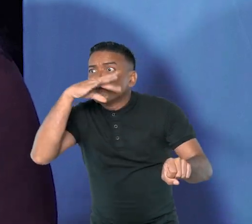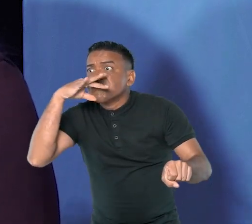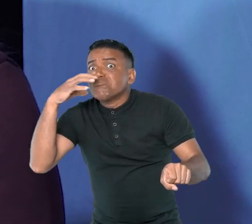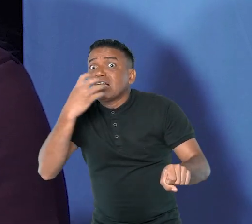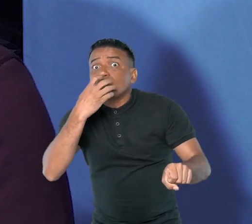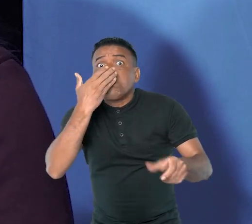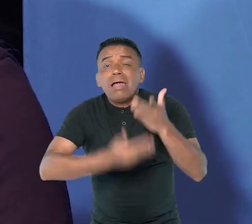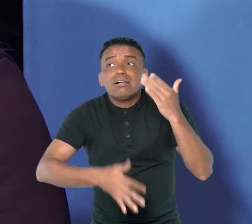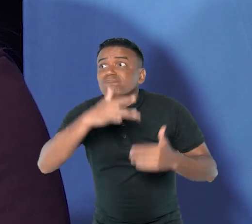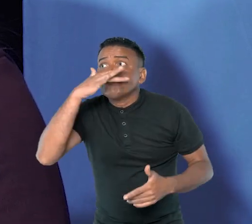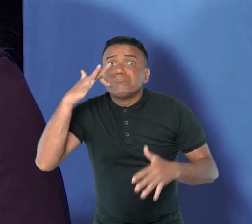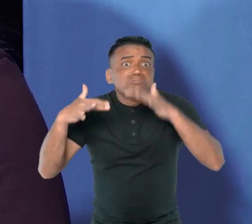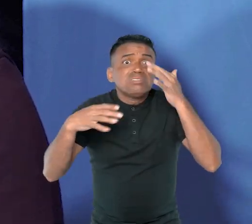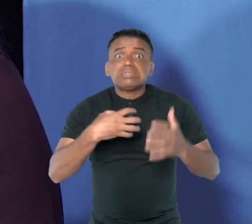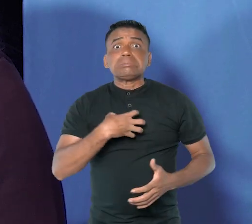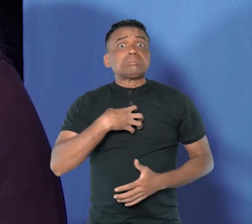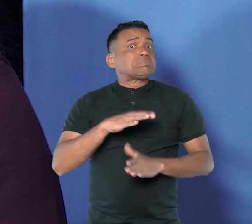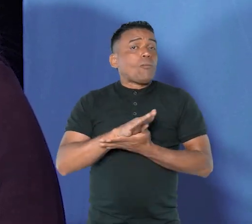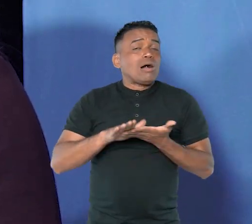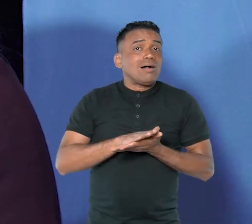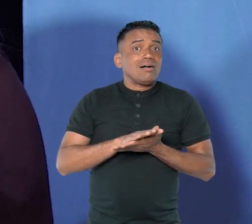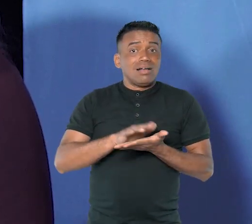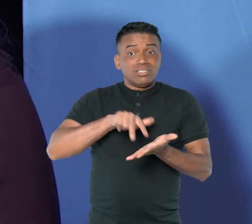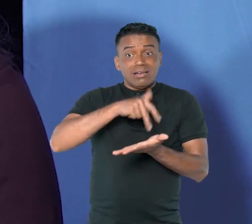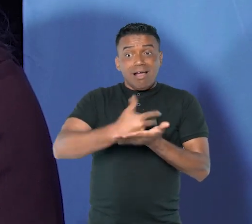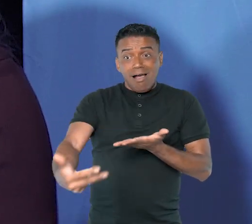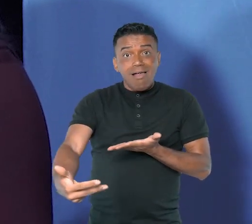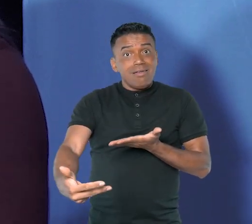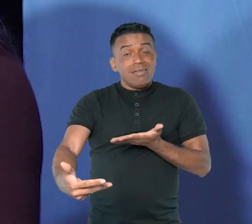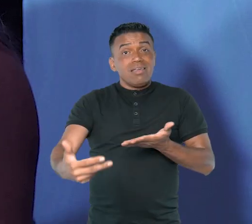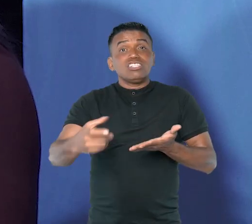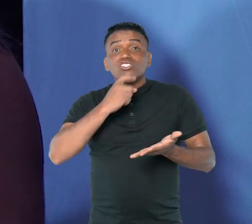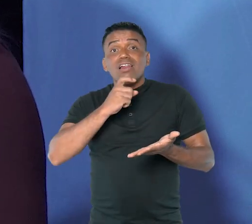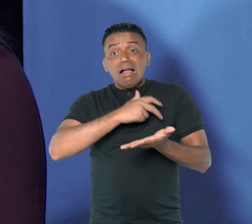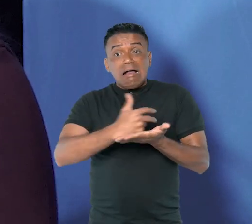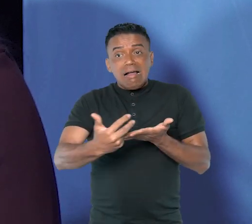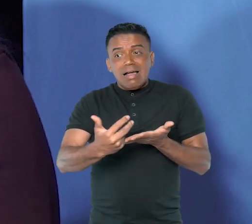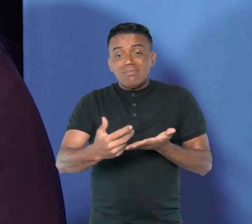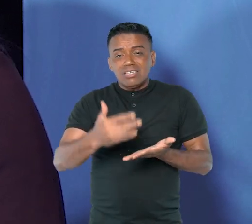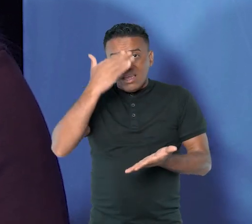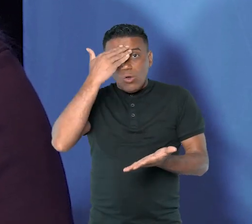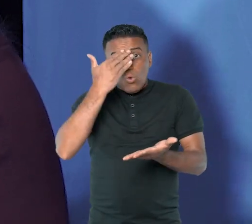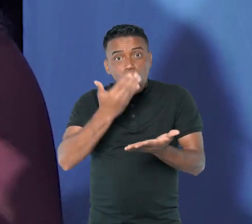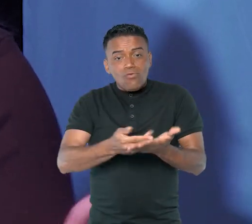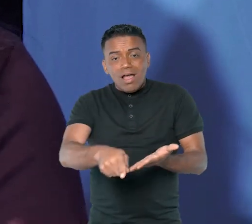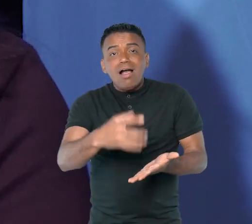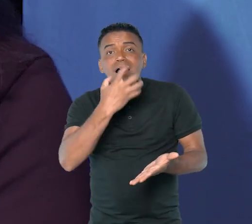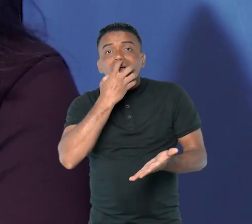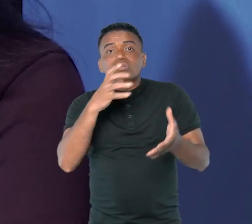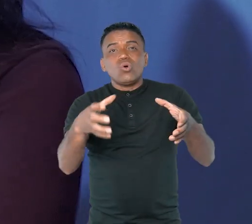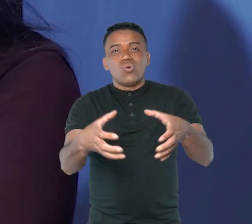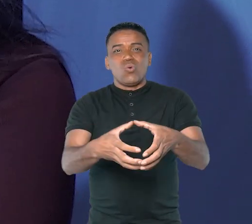E aí você cai na neve, e você tem que levantar, e você tem que confiar naqueles cãezinhos lindos que a